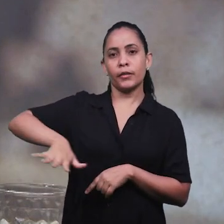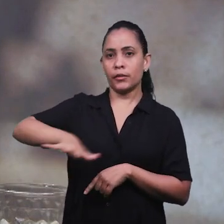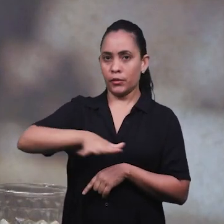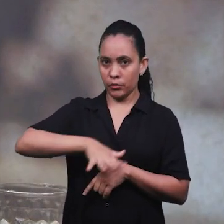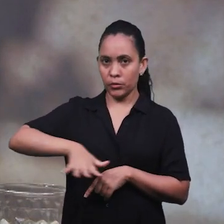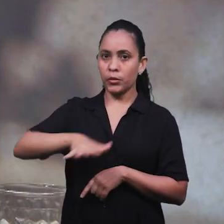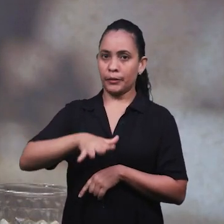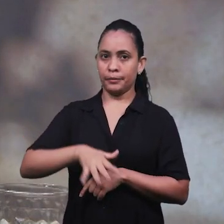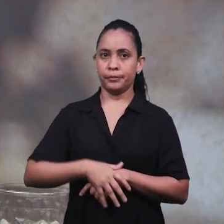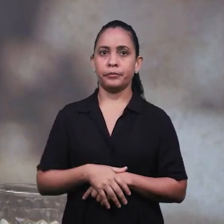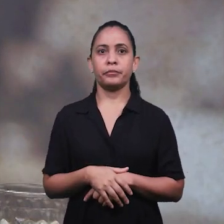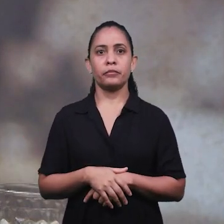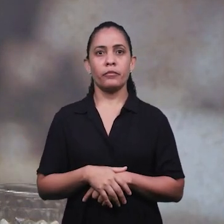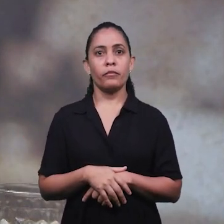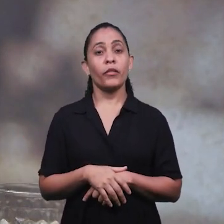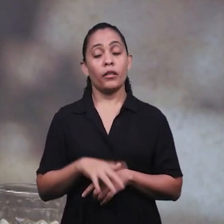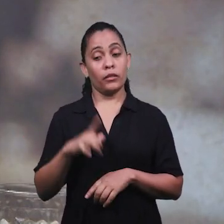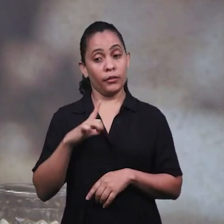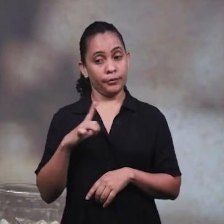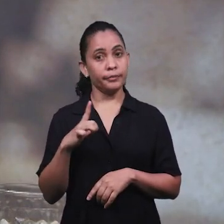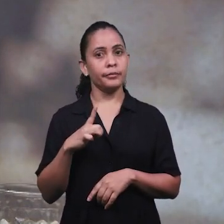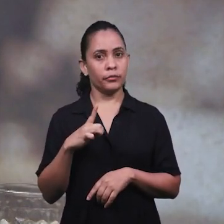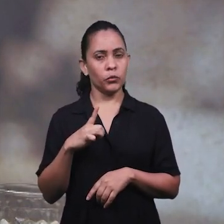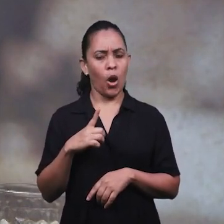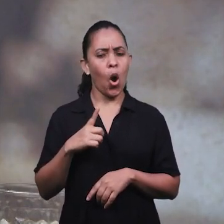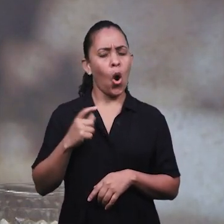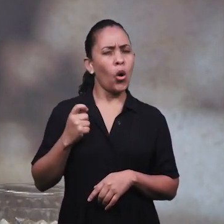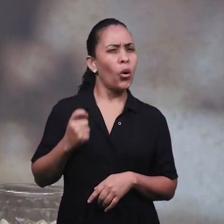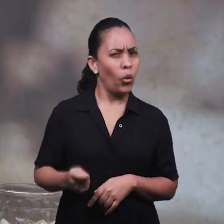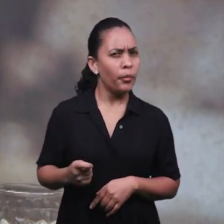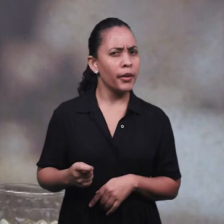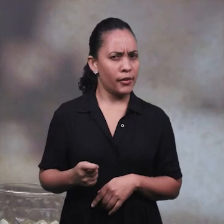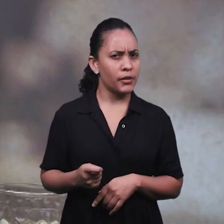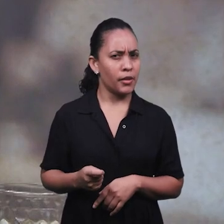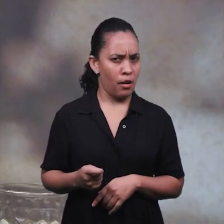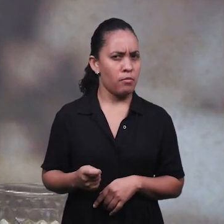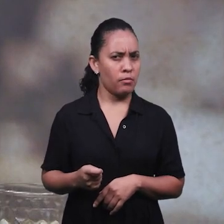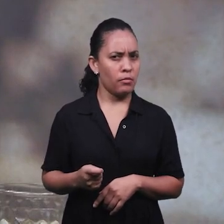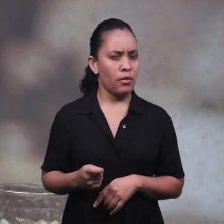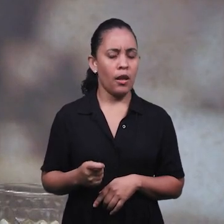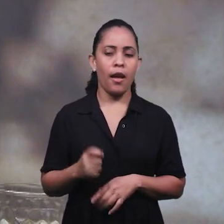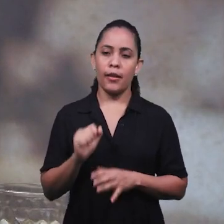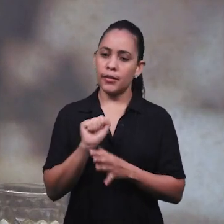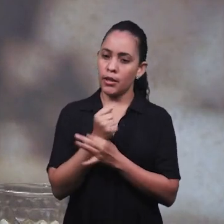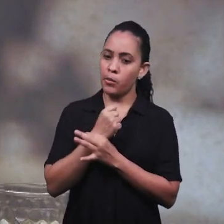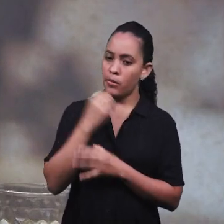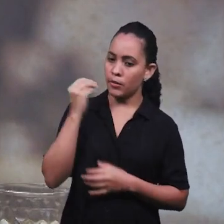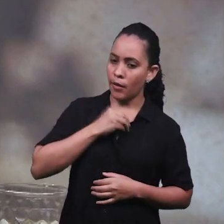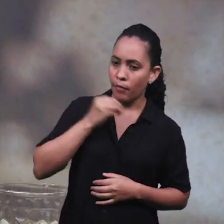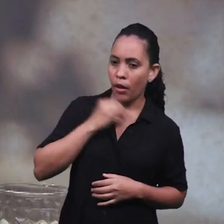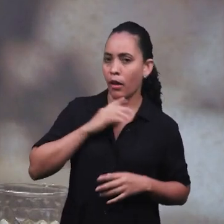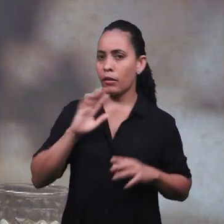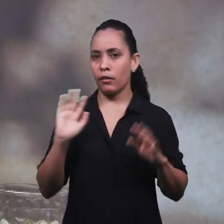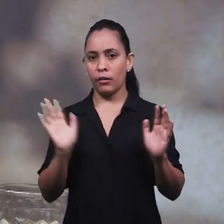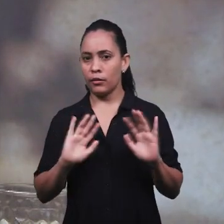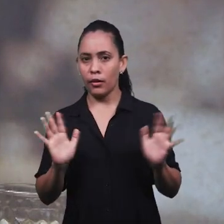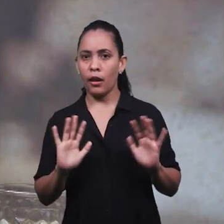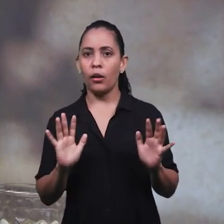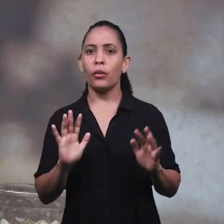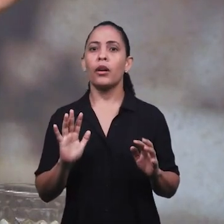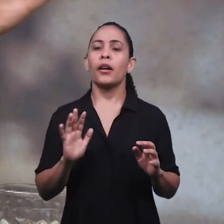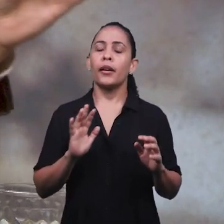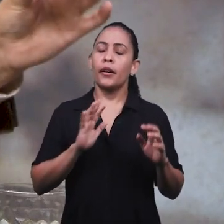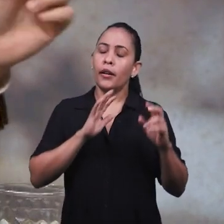edificação. Então você tem alguns deveres. Esse dever de não comprometer a segurança, solidez, sossego,